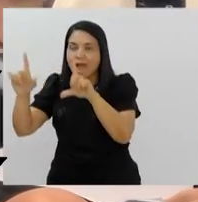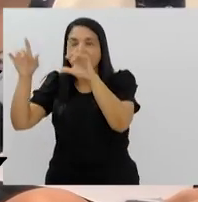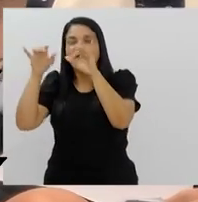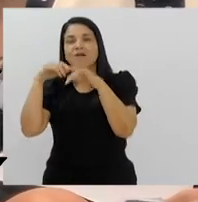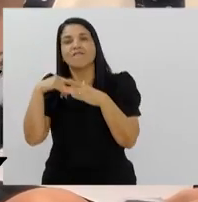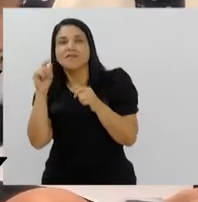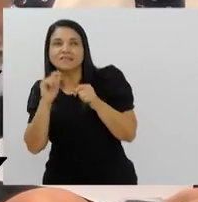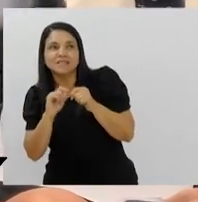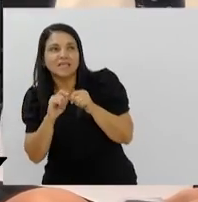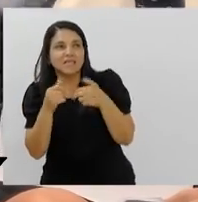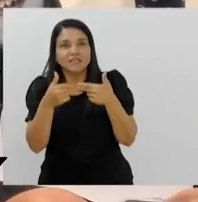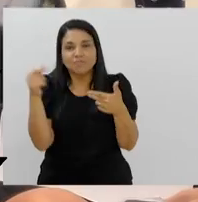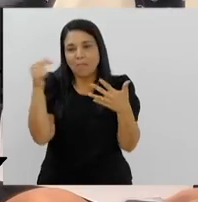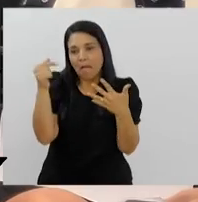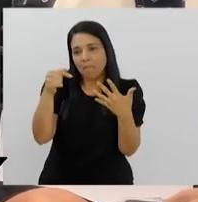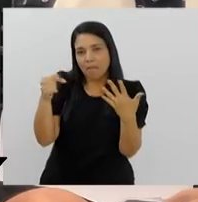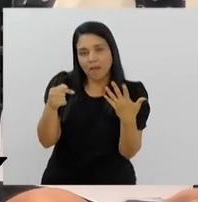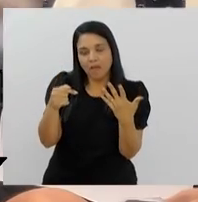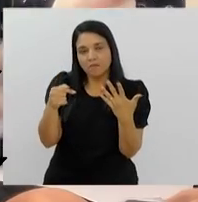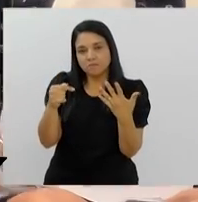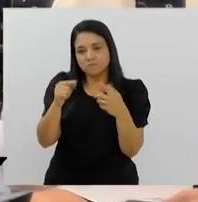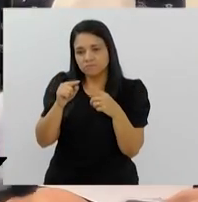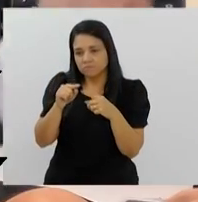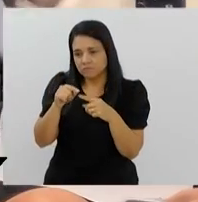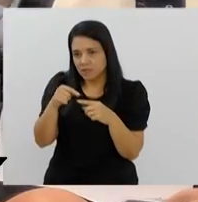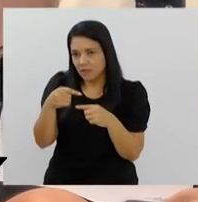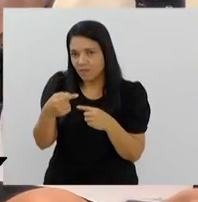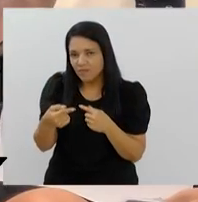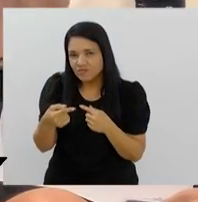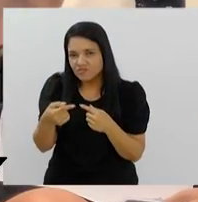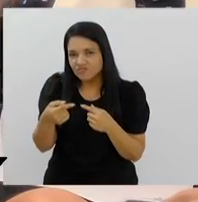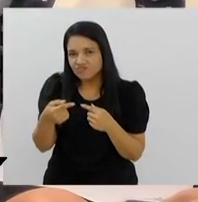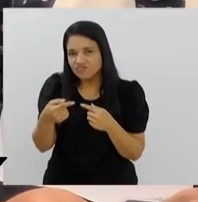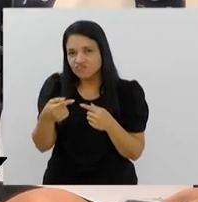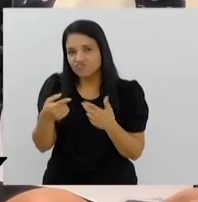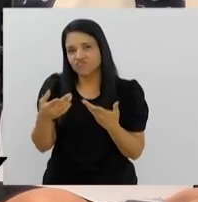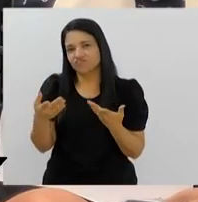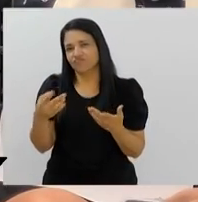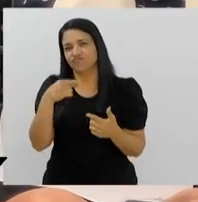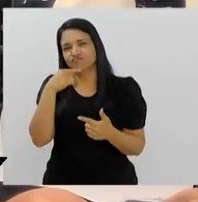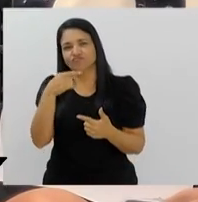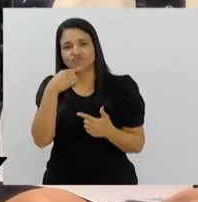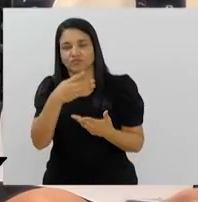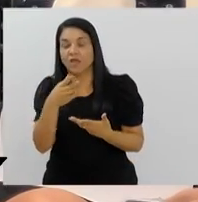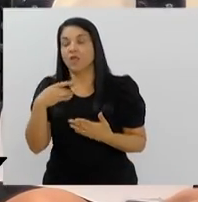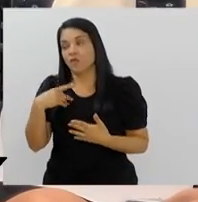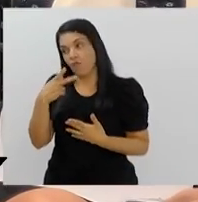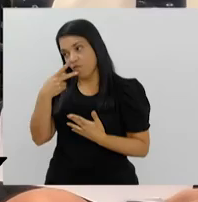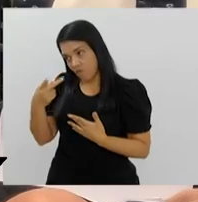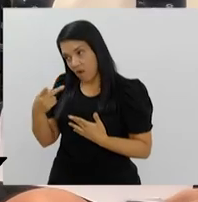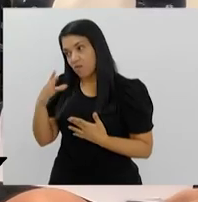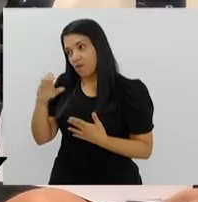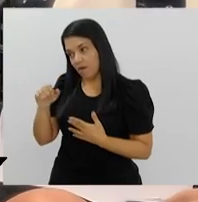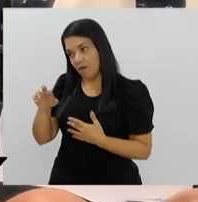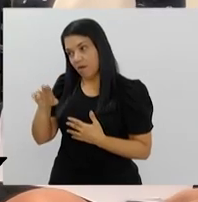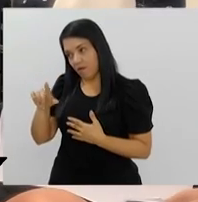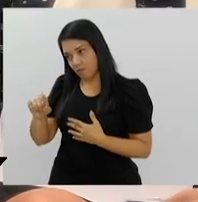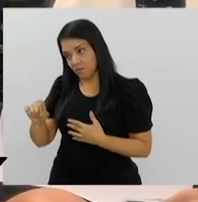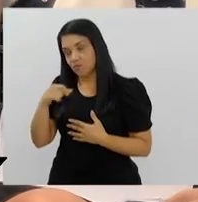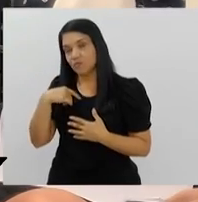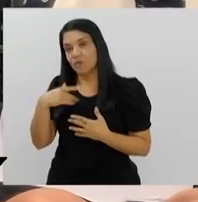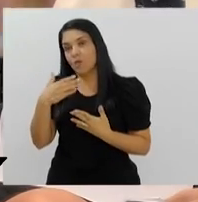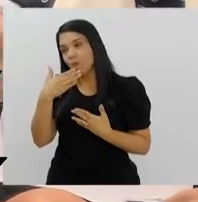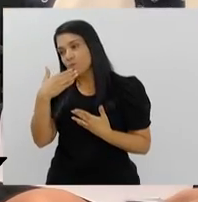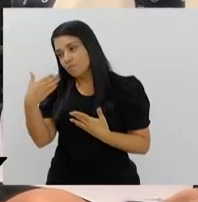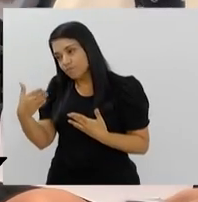fazer e depois Então veja só Carlos eu digo com toda tranquilidade mas a já pedindo